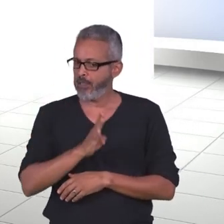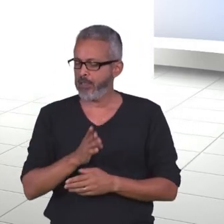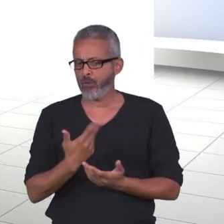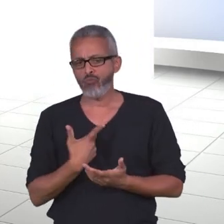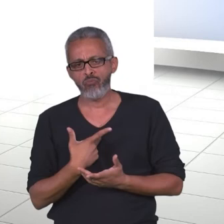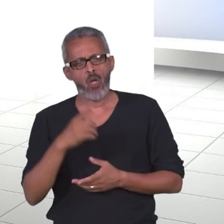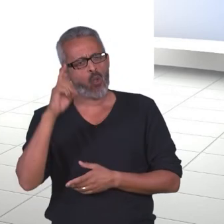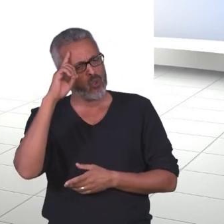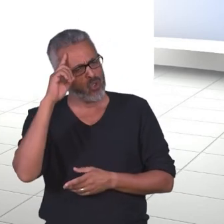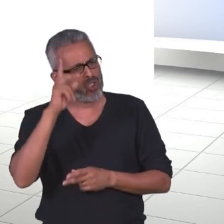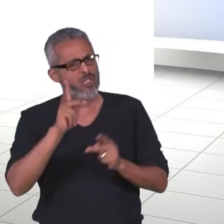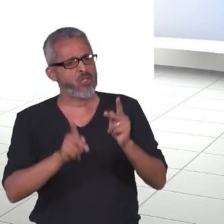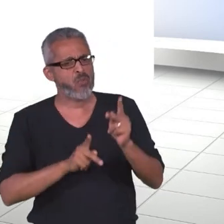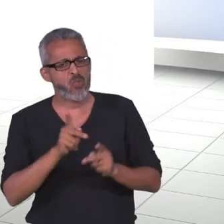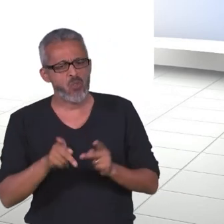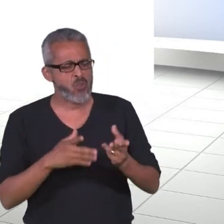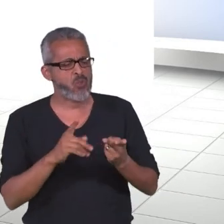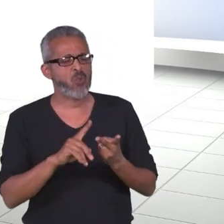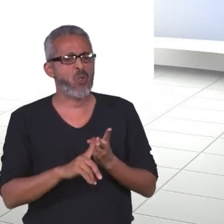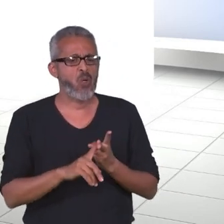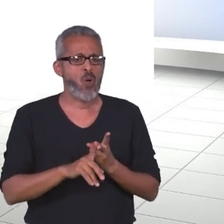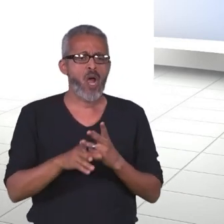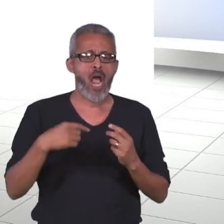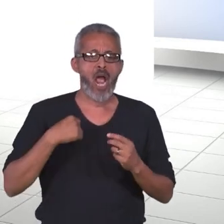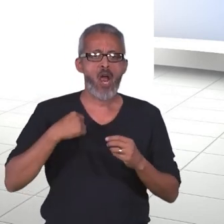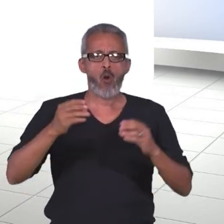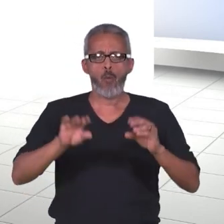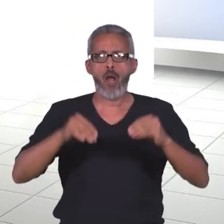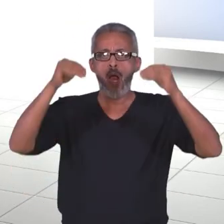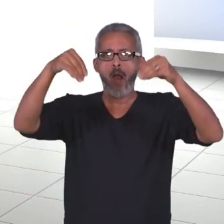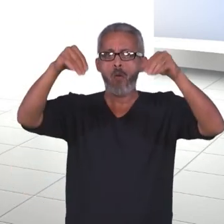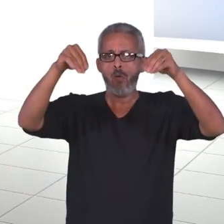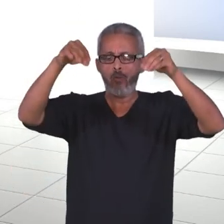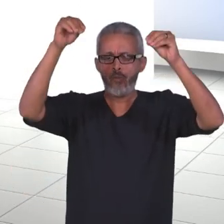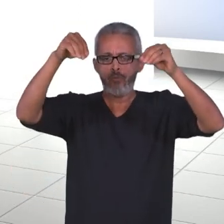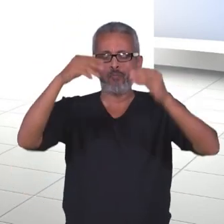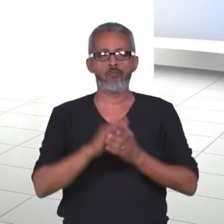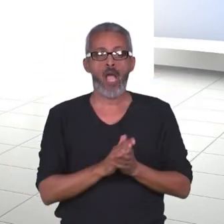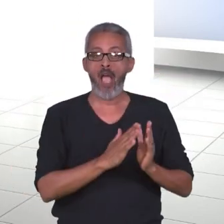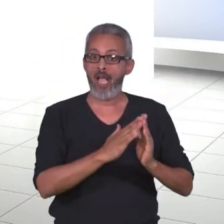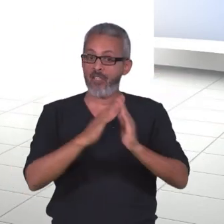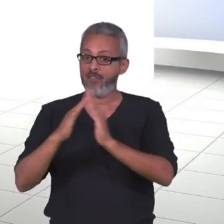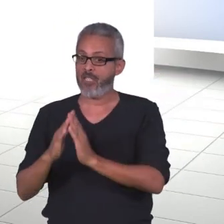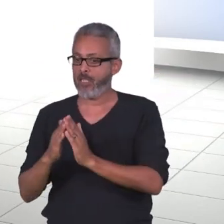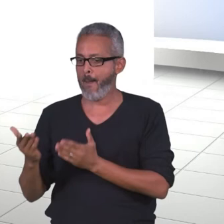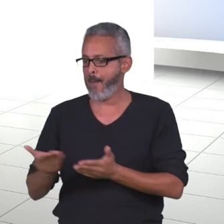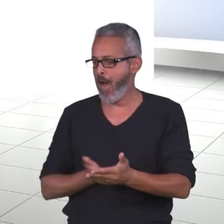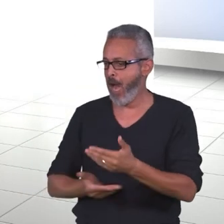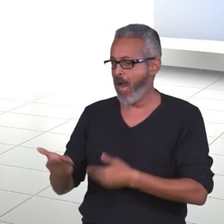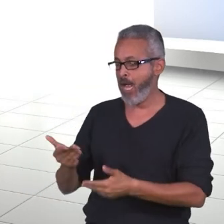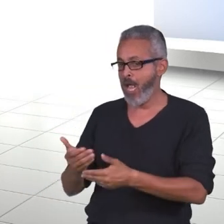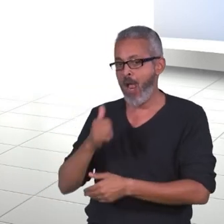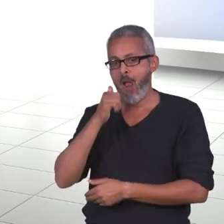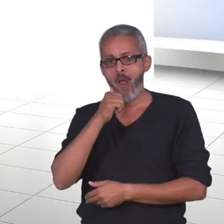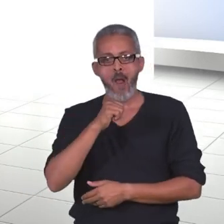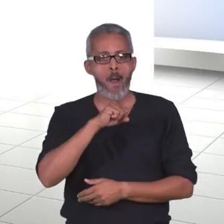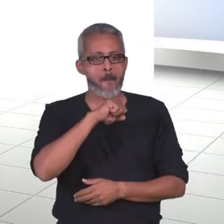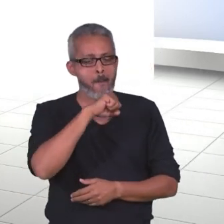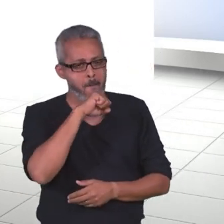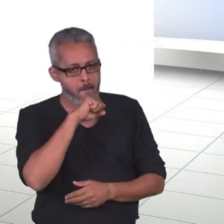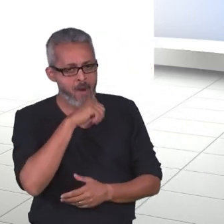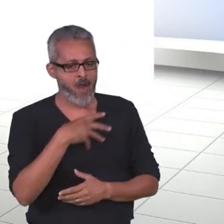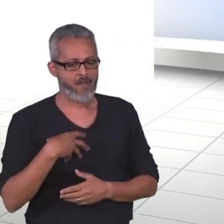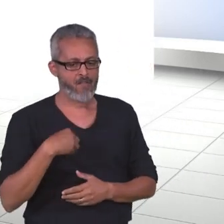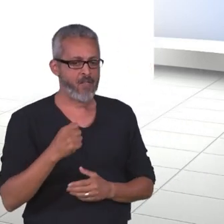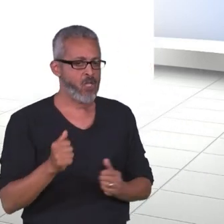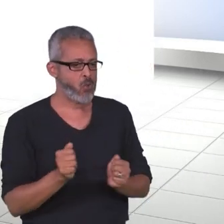sua vida simples, o dia a dia das pessoas, observem as roupas no varal, vizinhas que se visitam, mãe